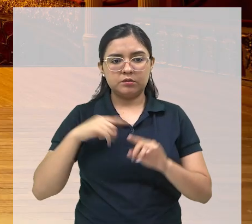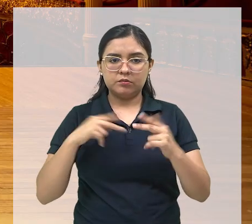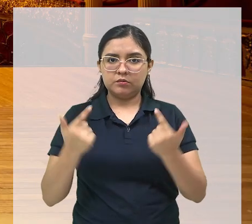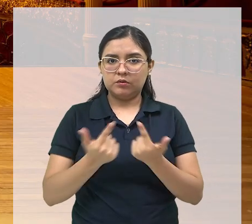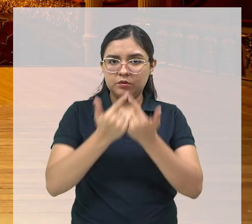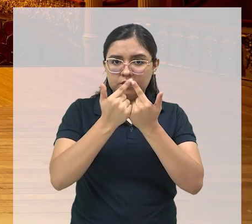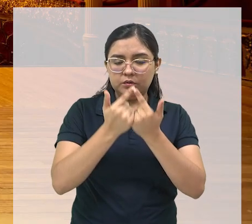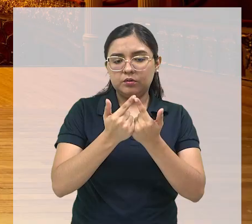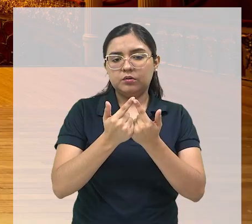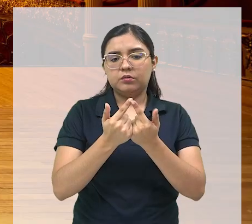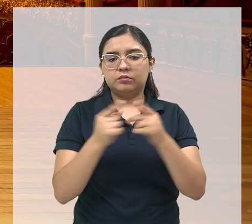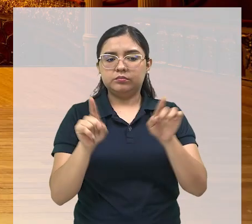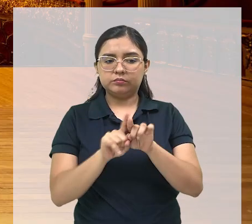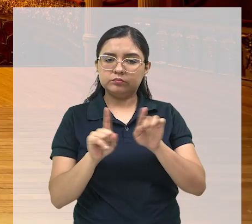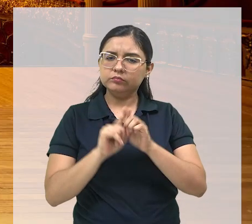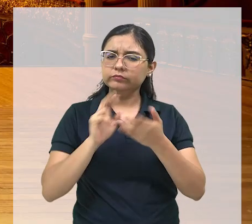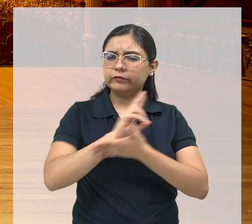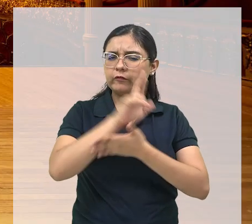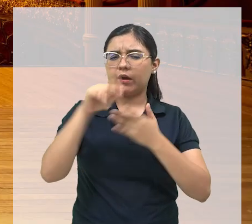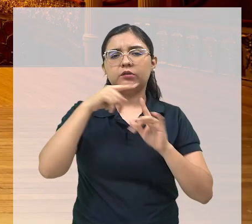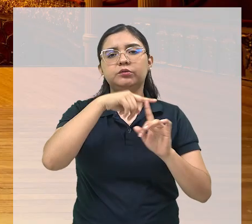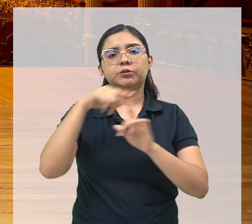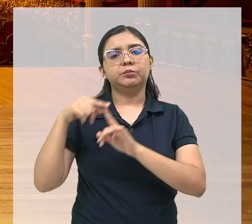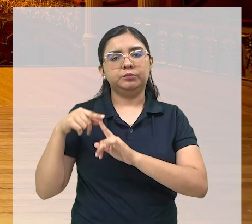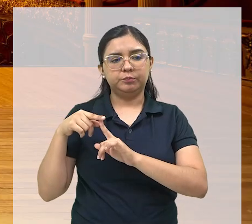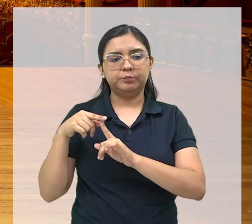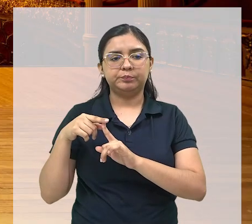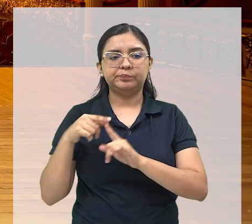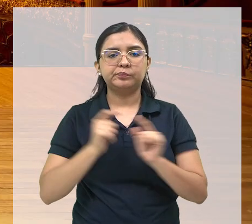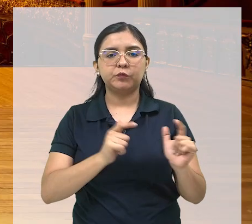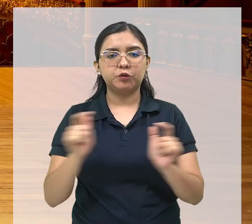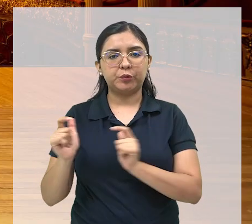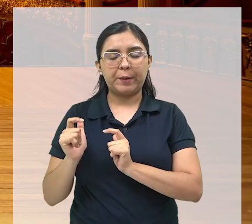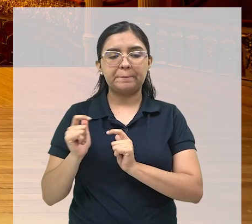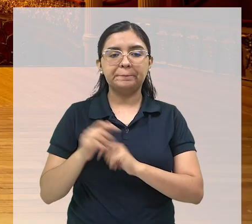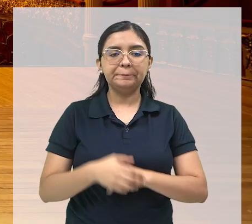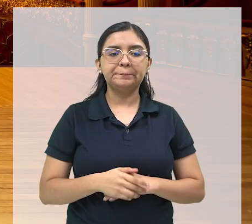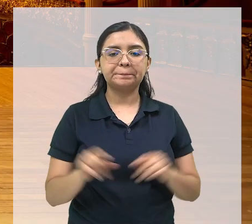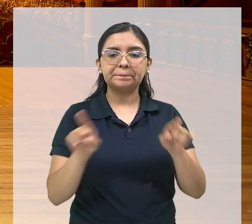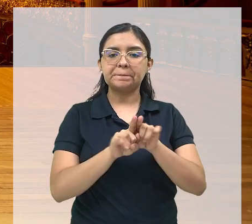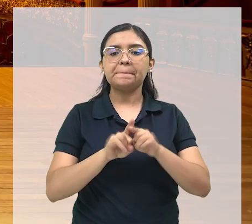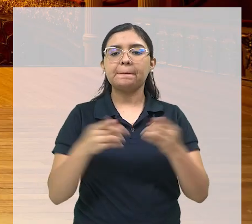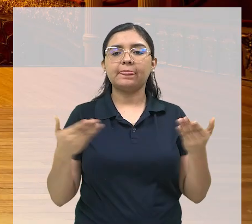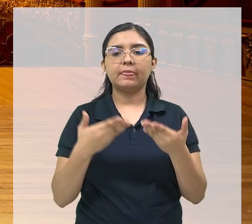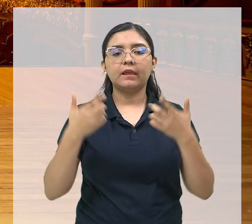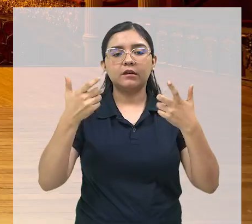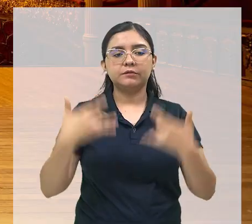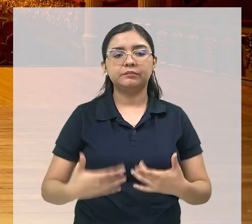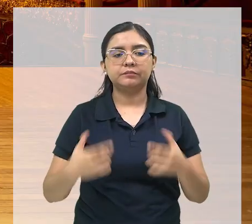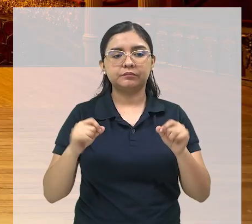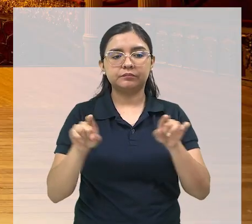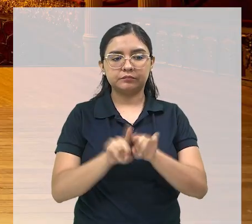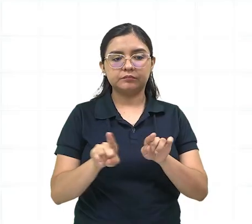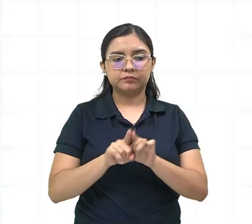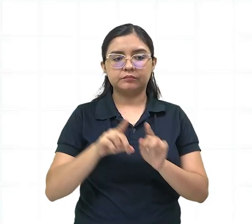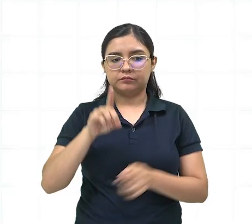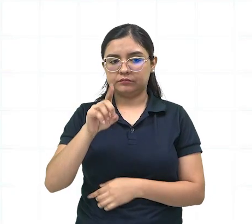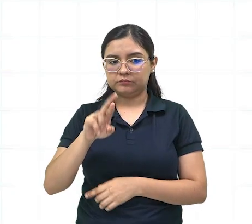Teatro Amazonas, a gente acabou de ver outros tipos de teatro também. E agora a gente vai falar sobre a